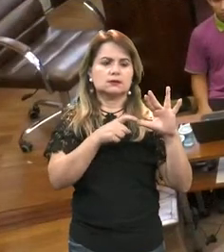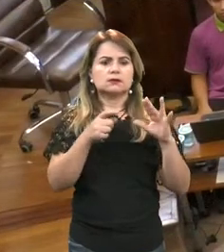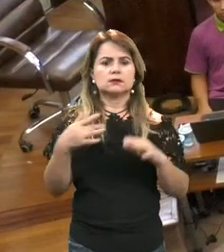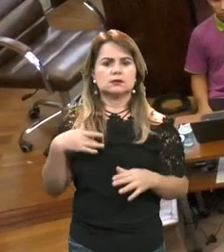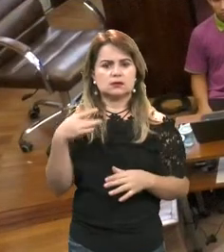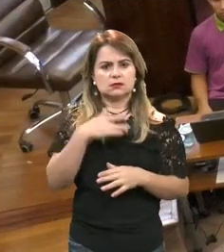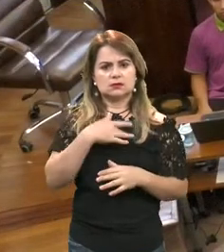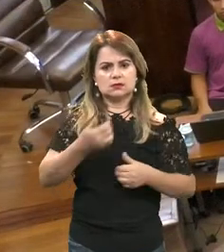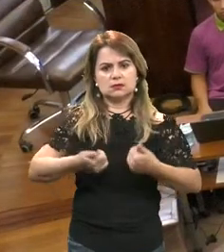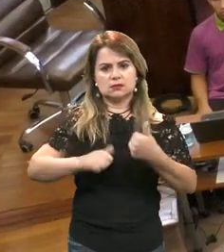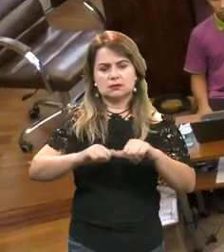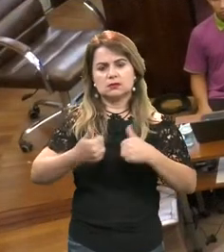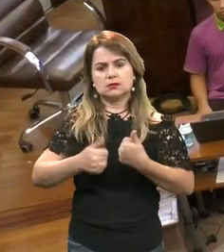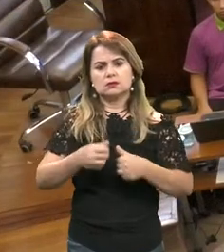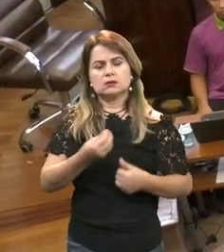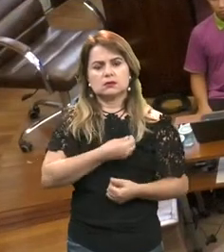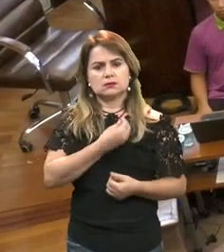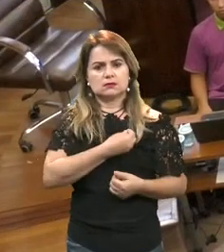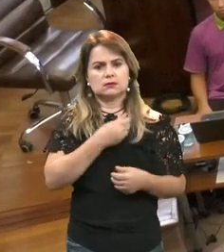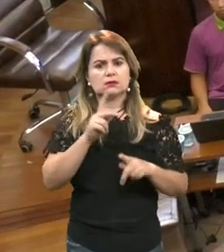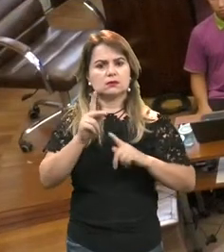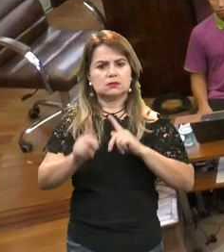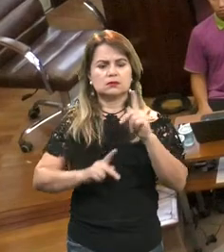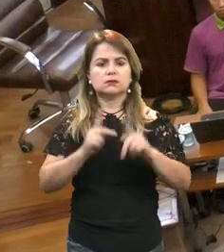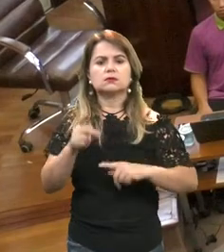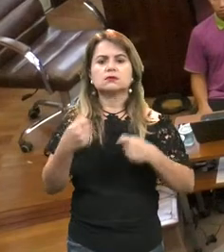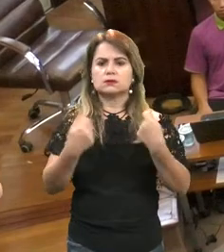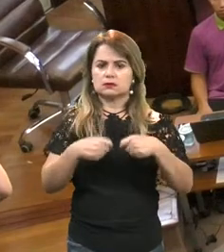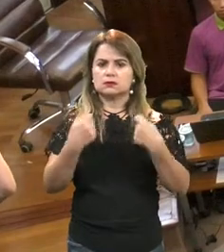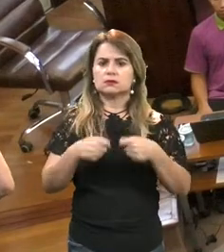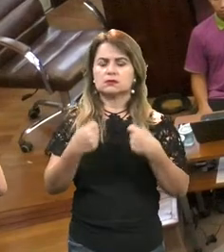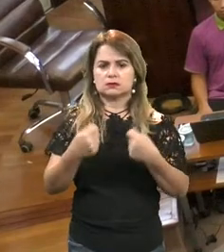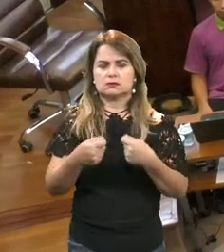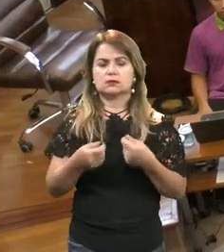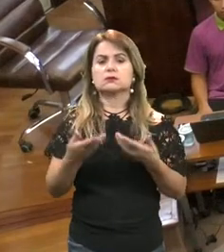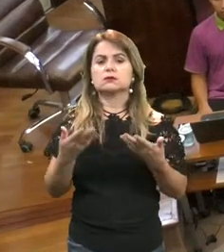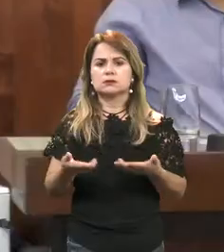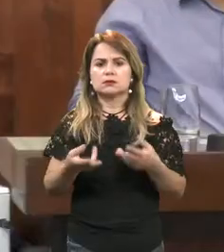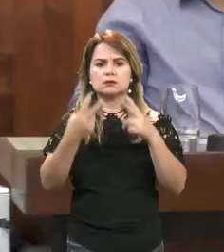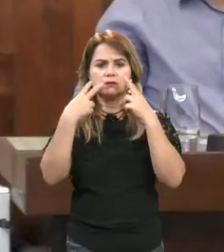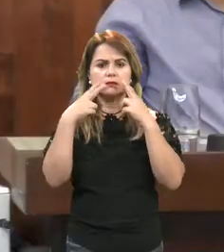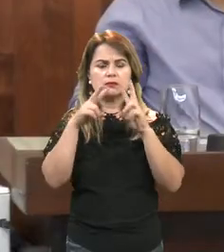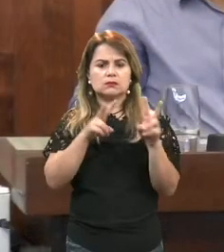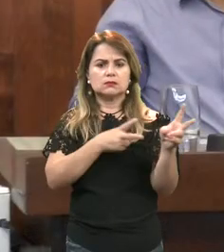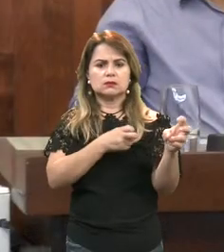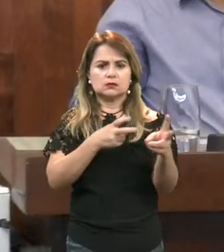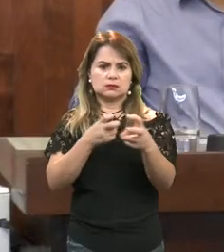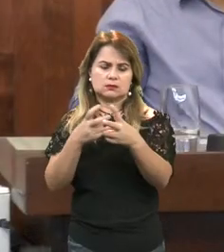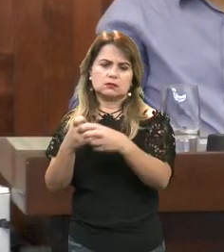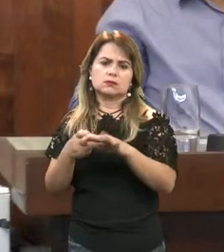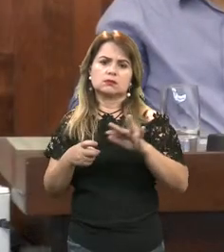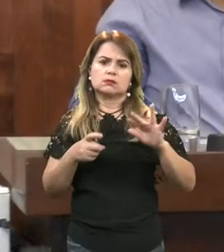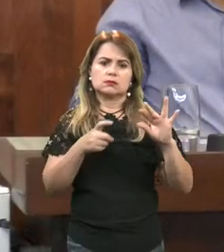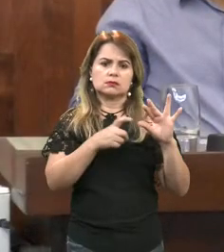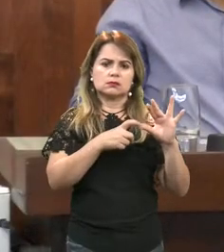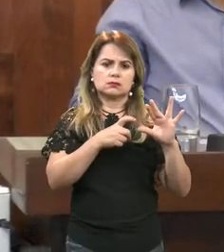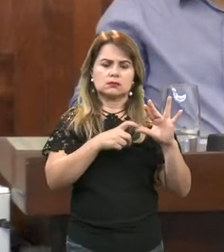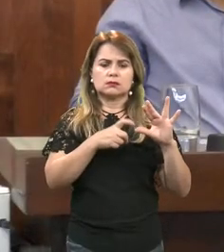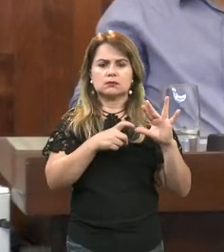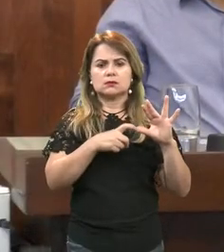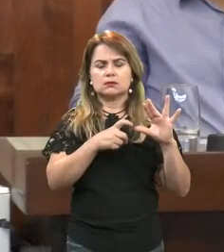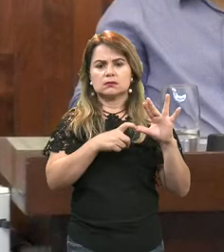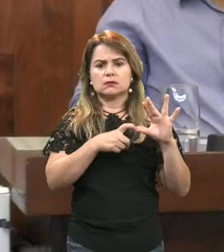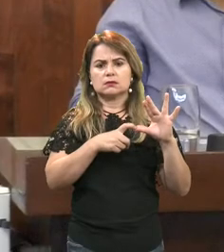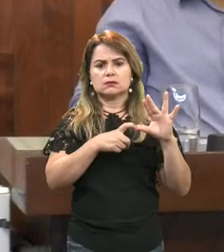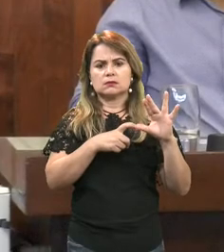vida daqueles que necessitam. Tem uma visão que com a cannabis medicinal, por meio de